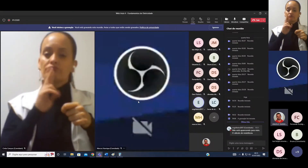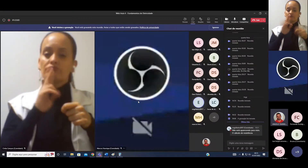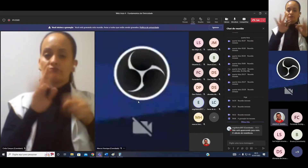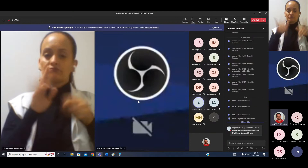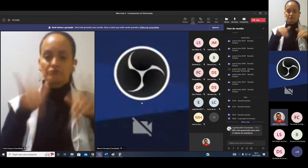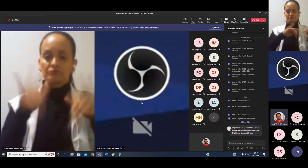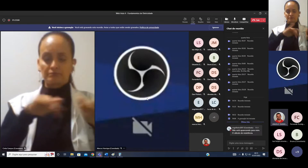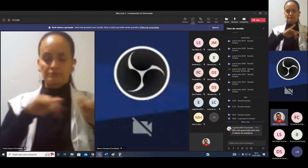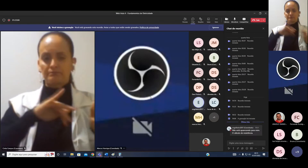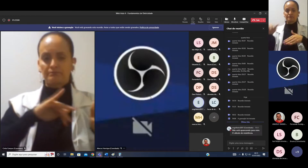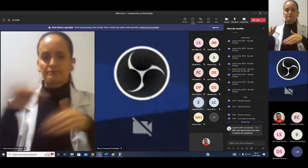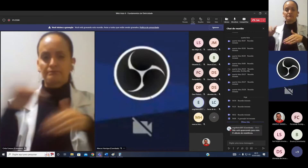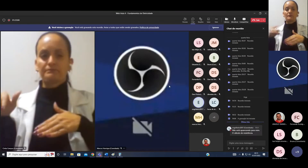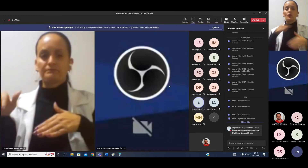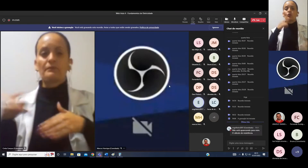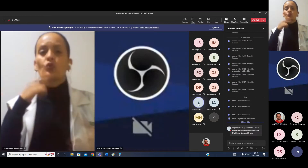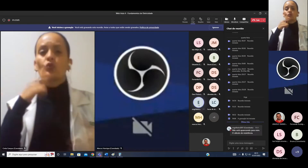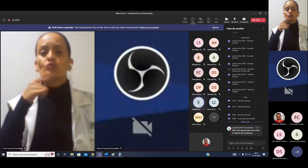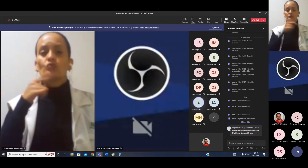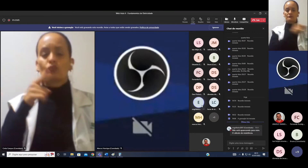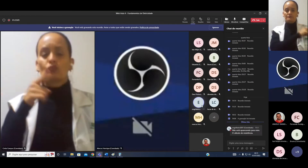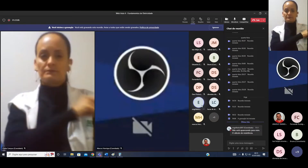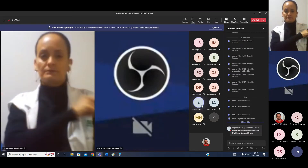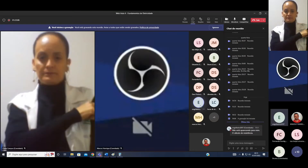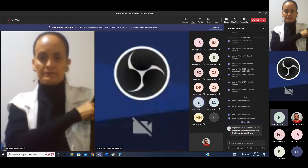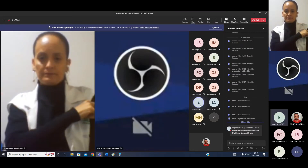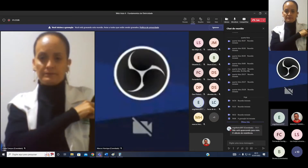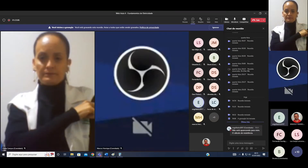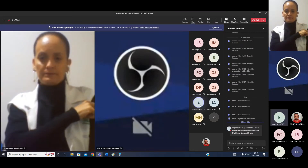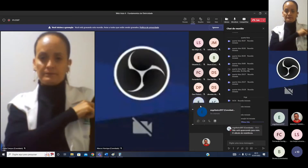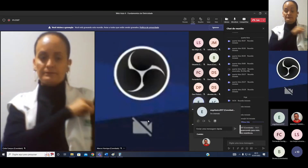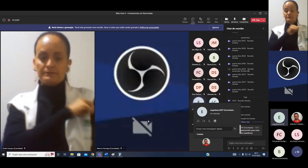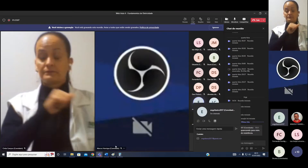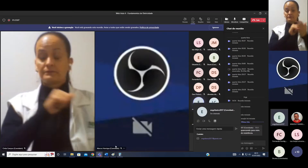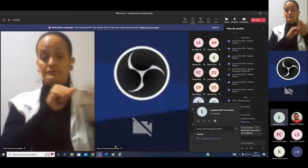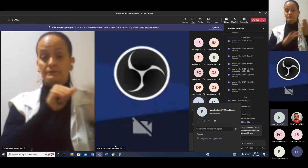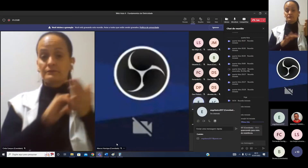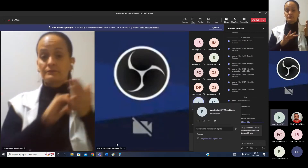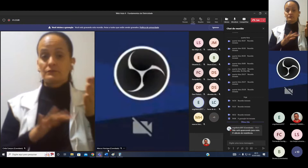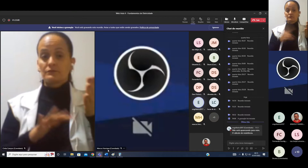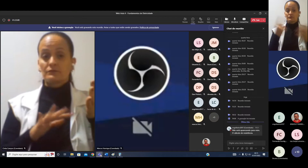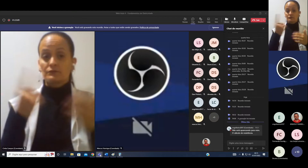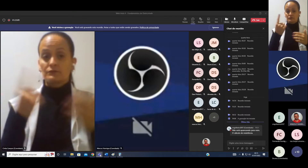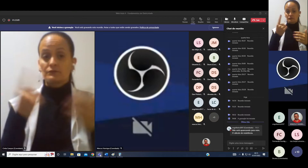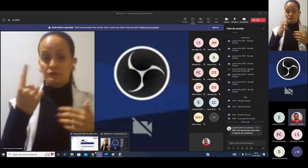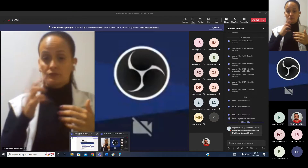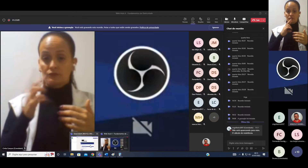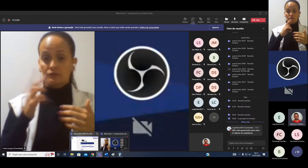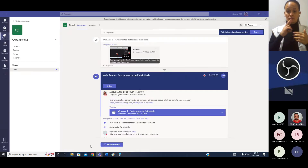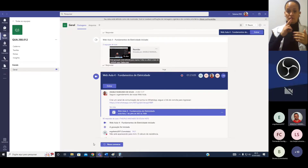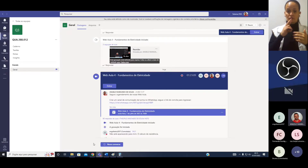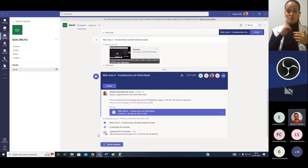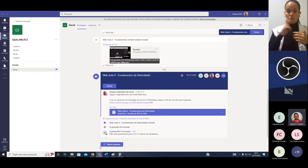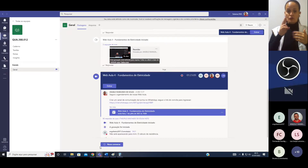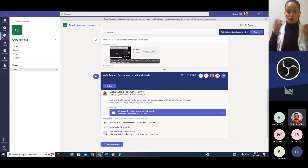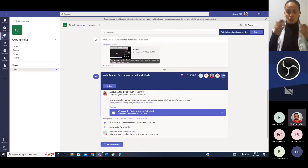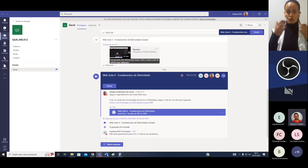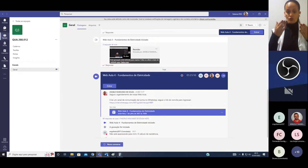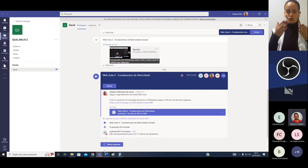isso. Pode falar. Professor, a SAP 1, o prazo final é hoje, né? Não, ele